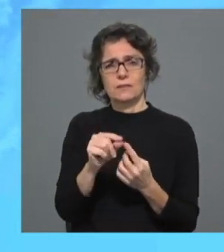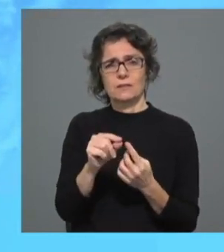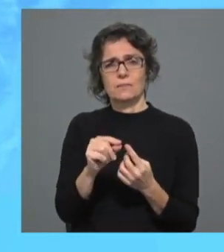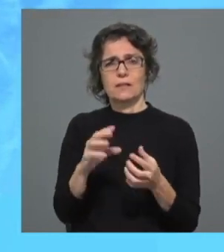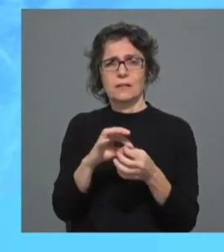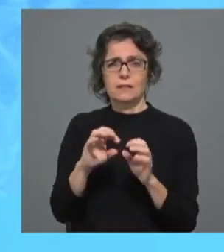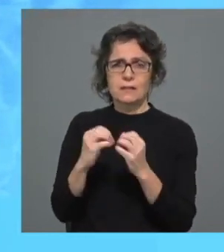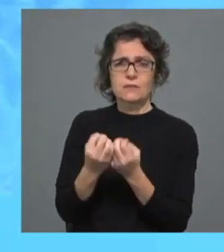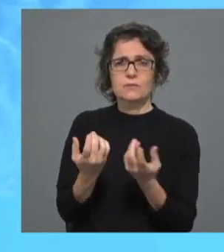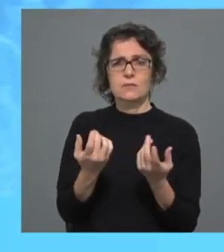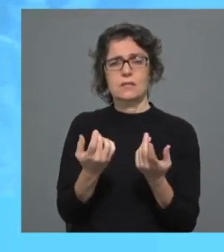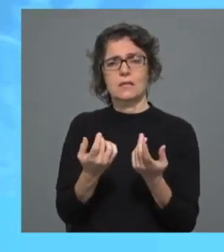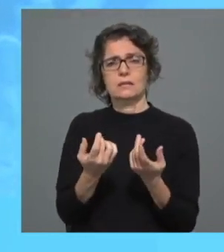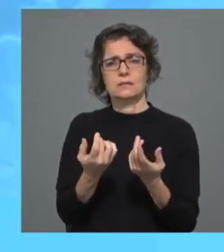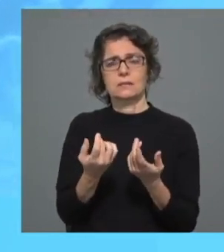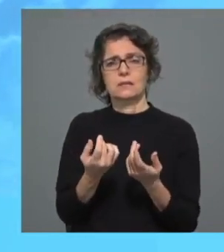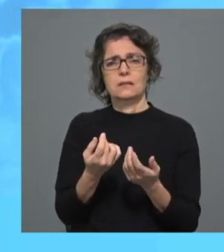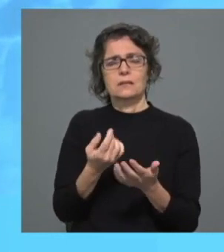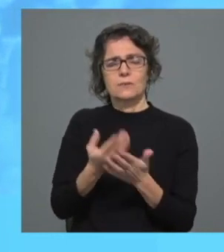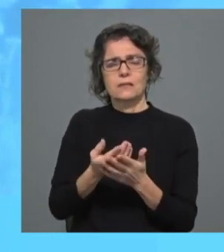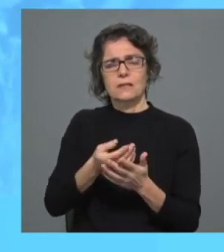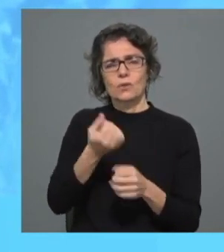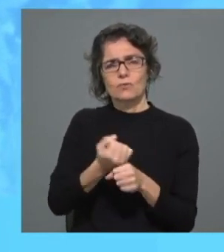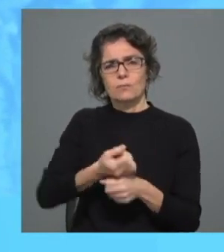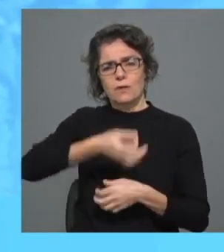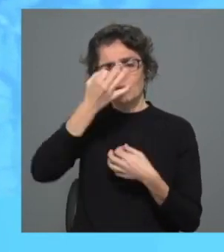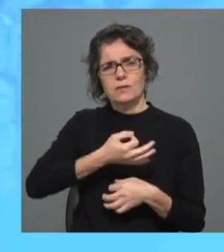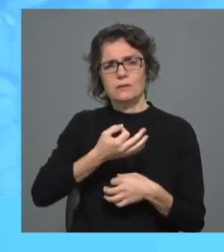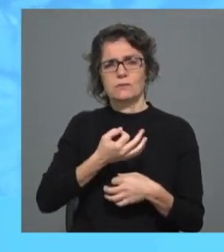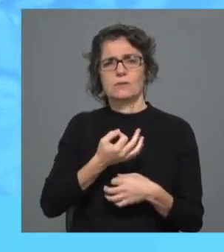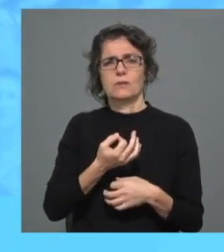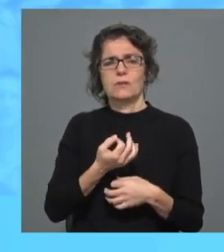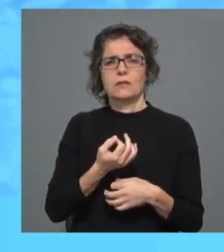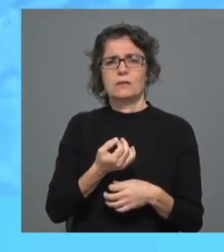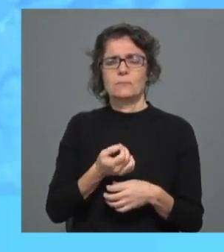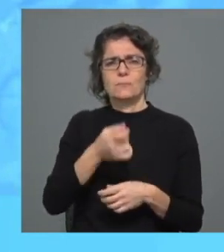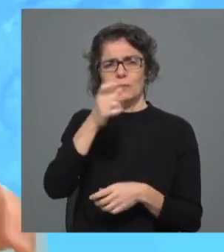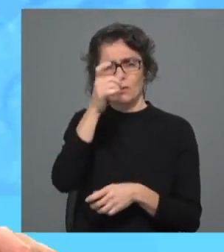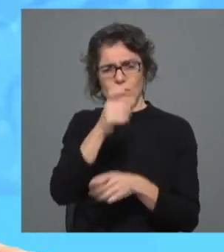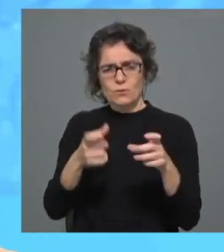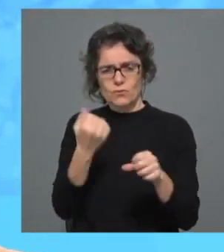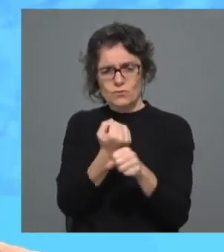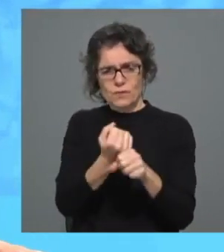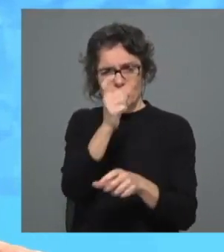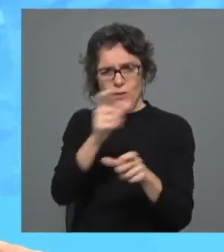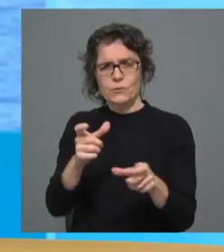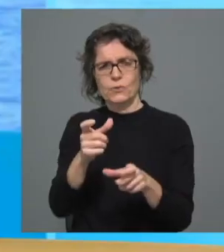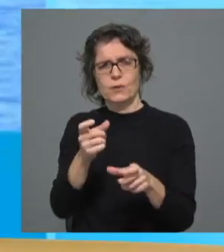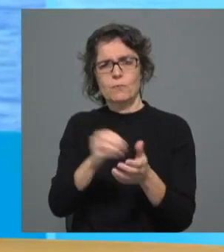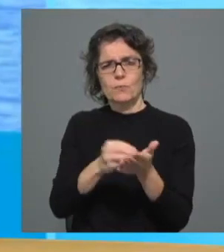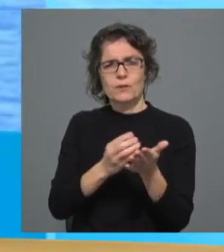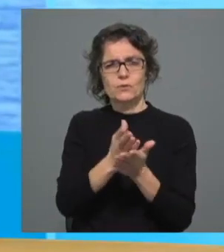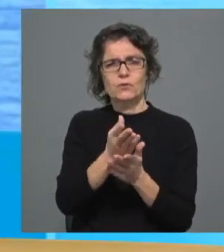seja digno e possa retirar pessoas da pobreza, trabalhadores da pobreza. Sim,